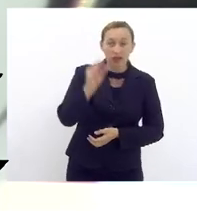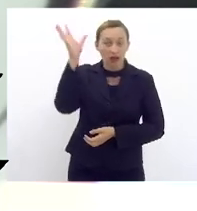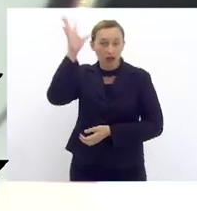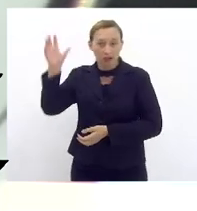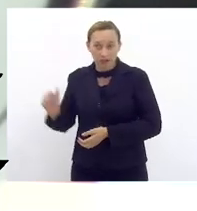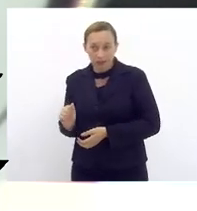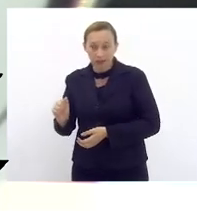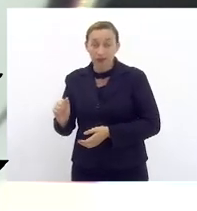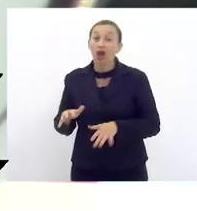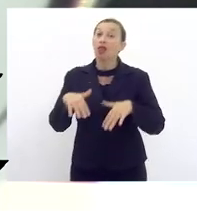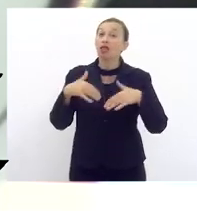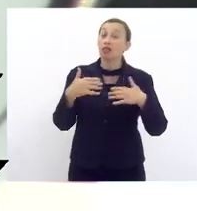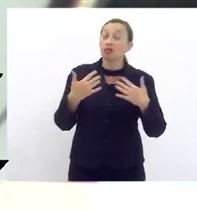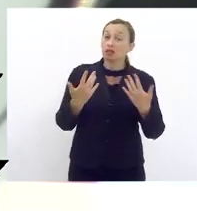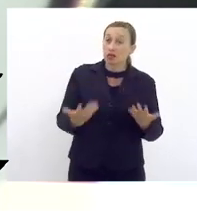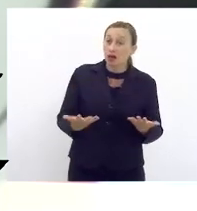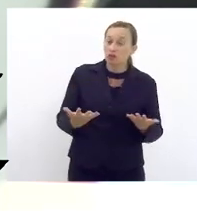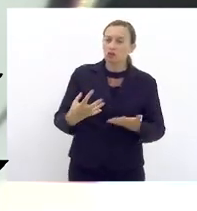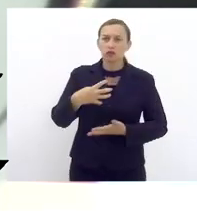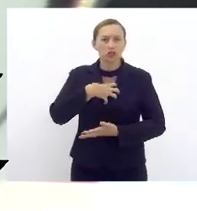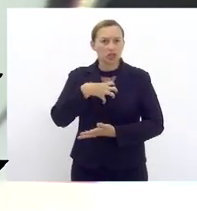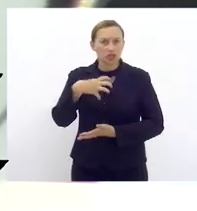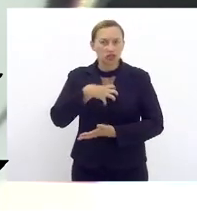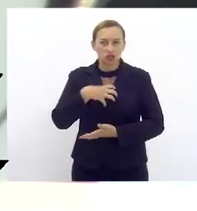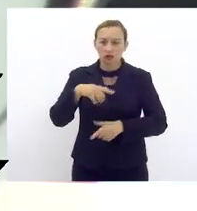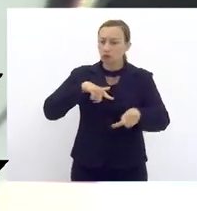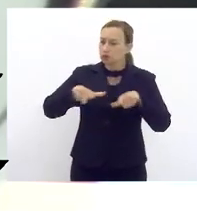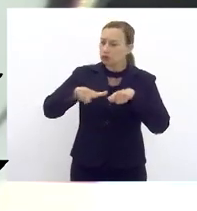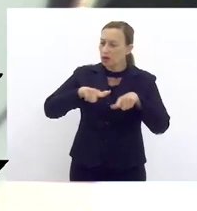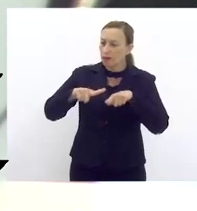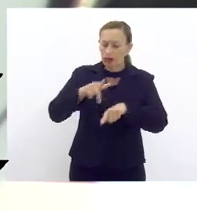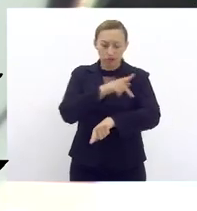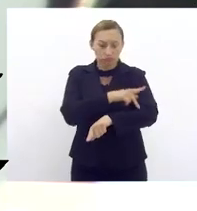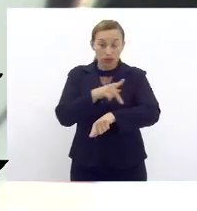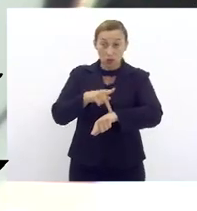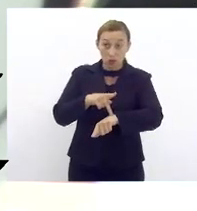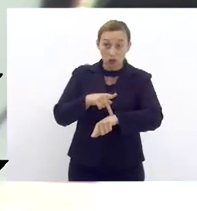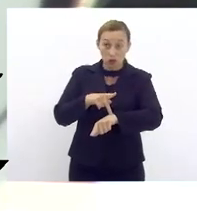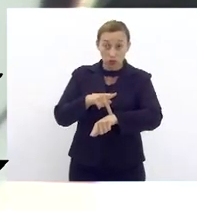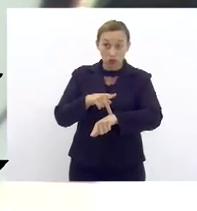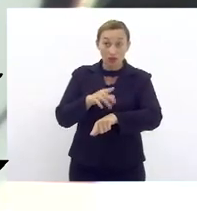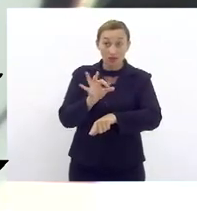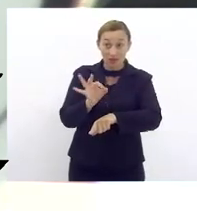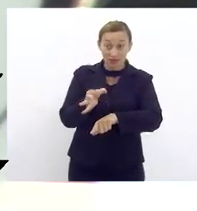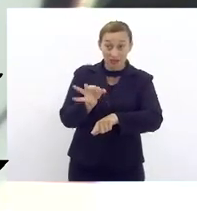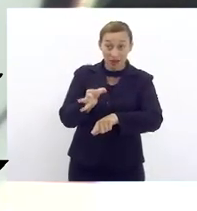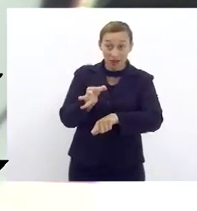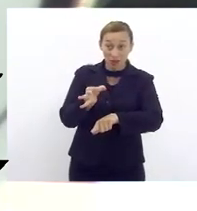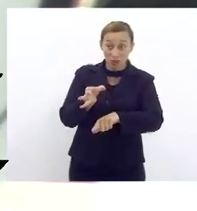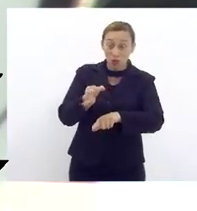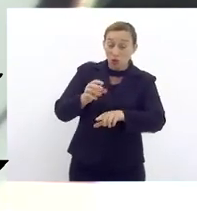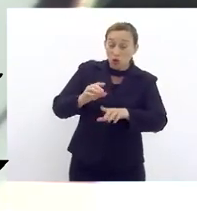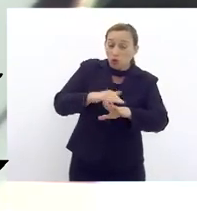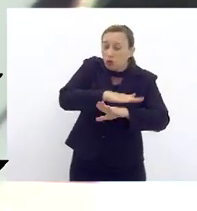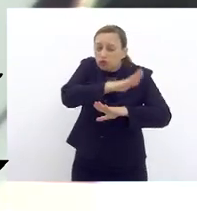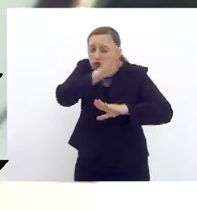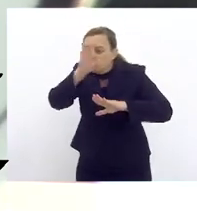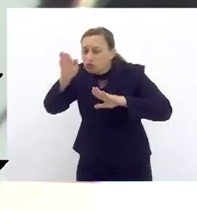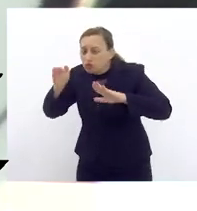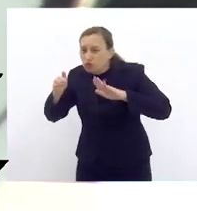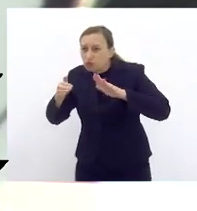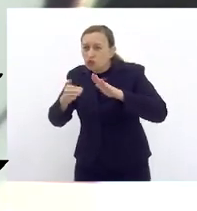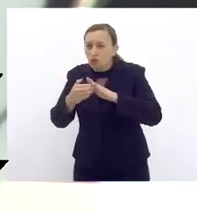Então nesse sentido é um trabalho que fazemos pedagógico e didático com um mês inteiro podendo